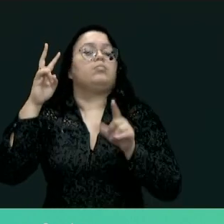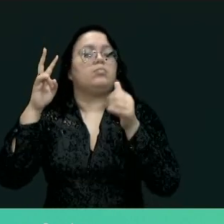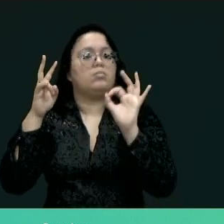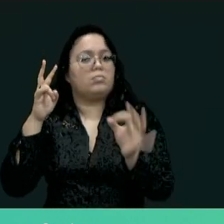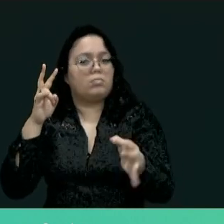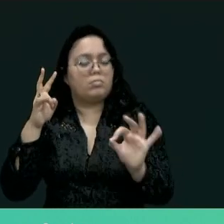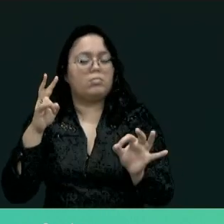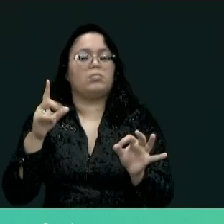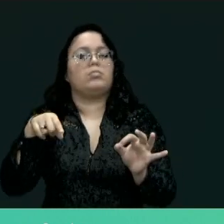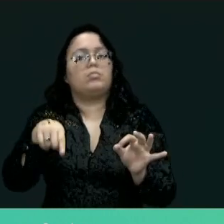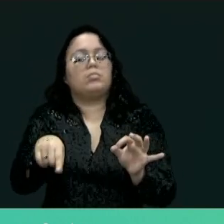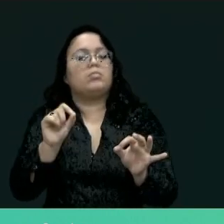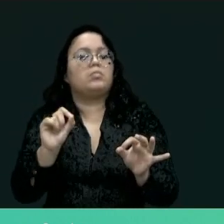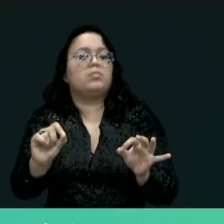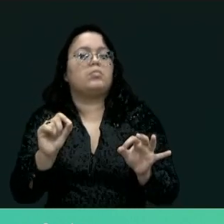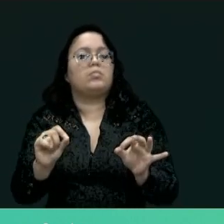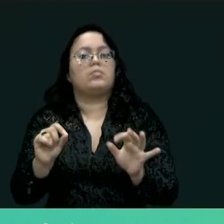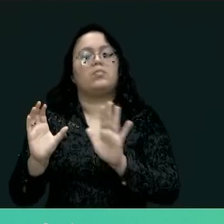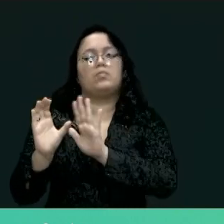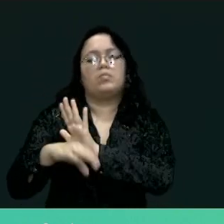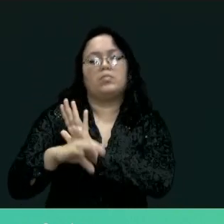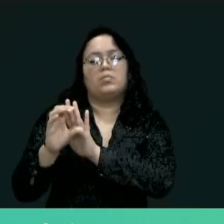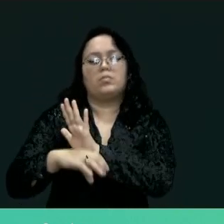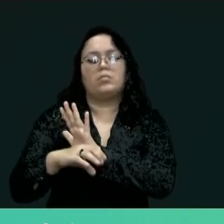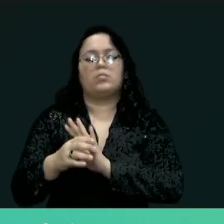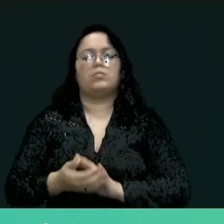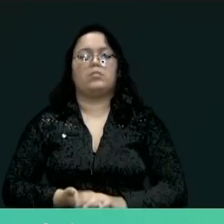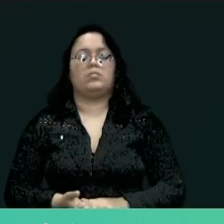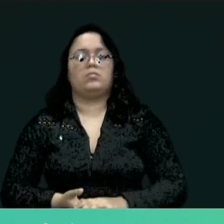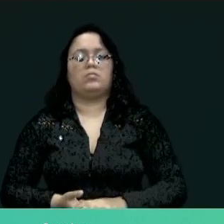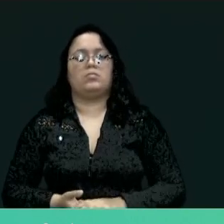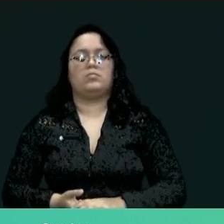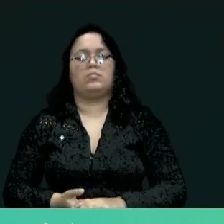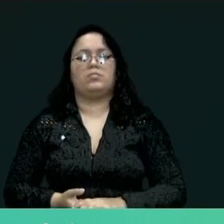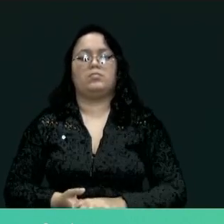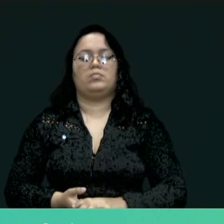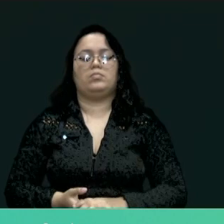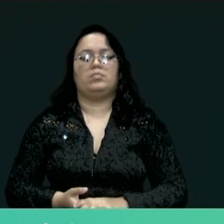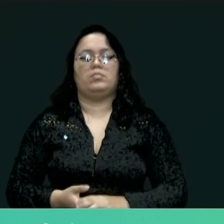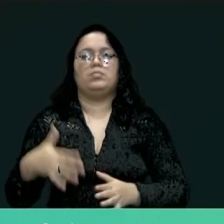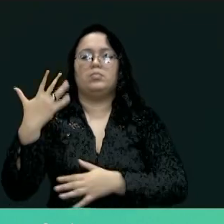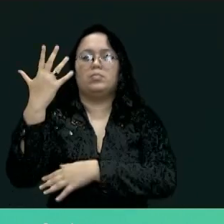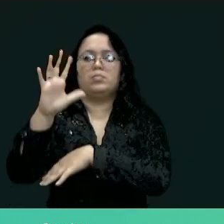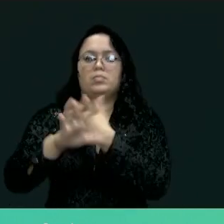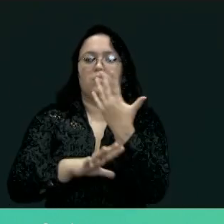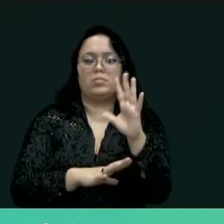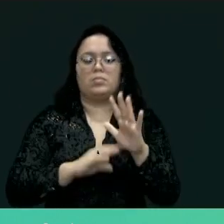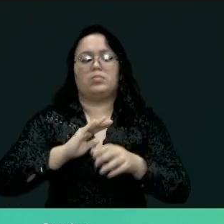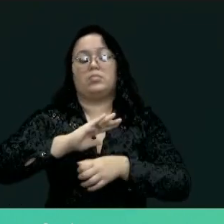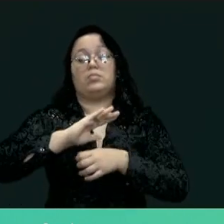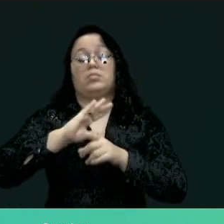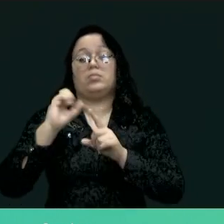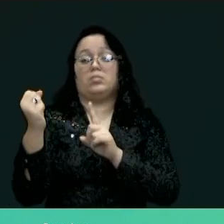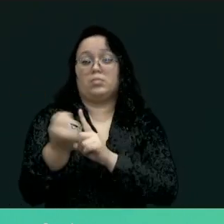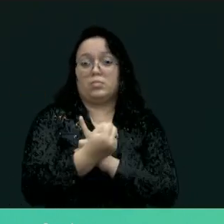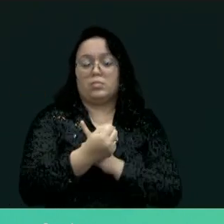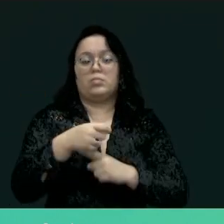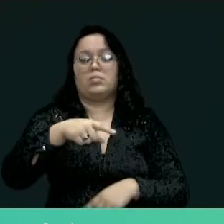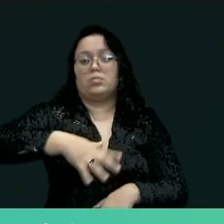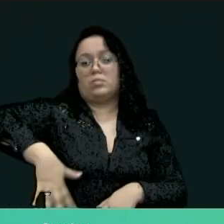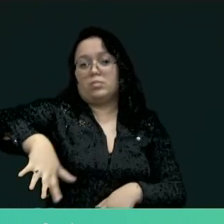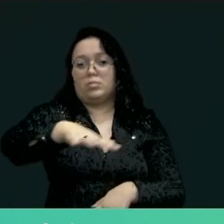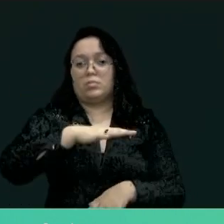ESG, que é o conceito de meio ambiente social, numa estrutura de